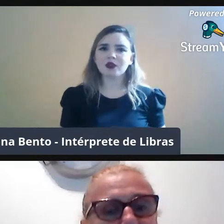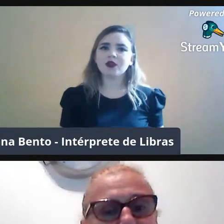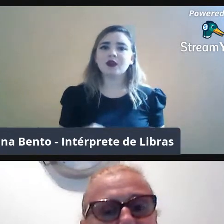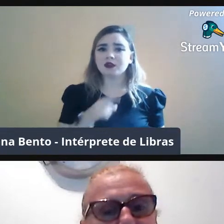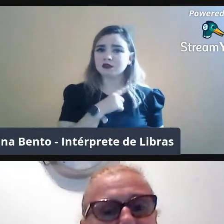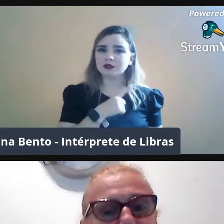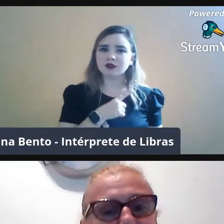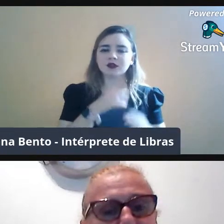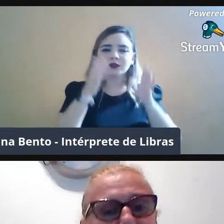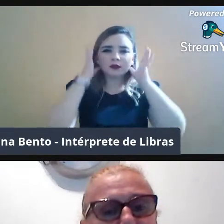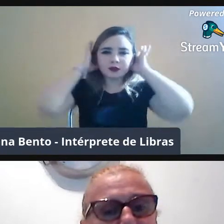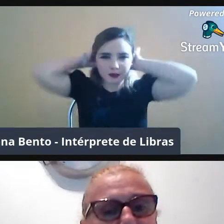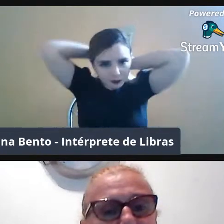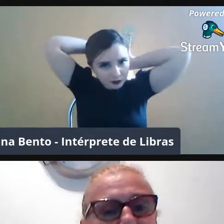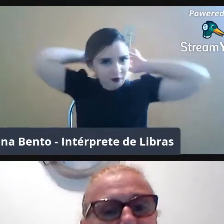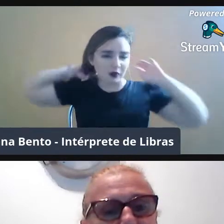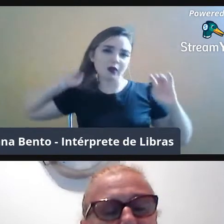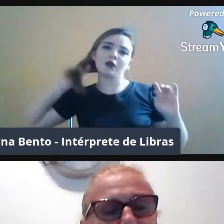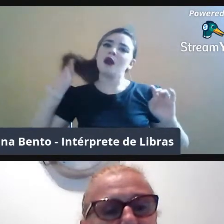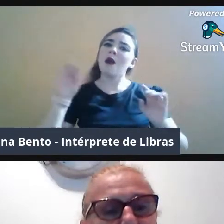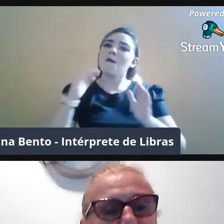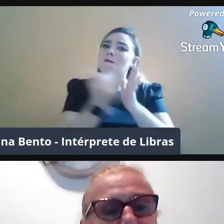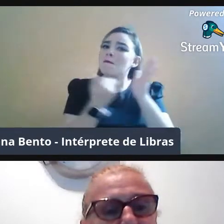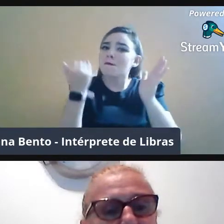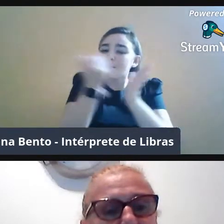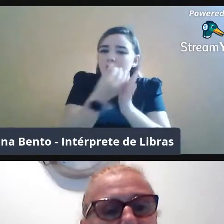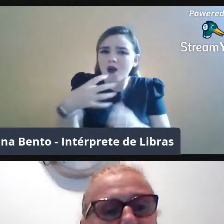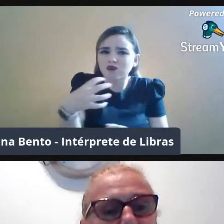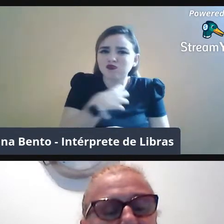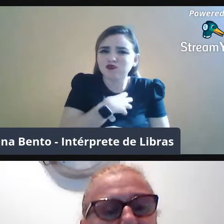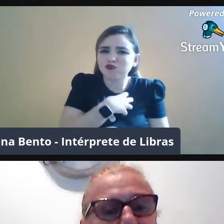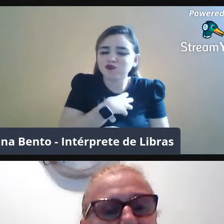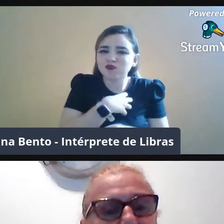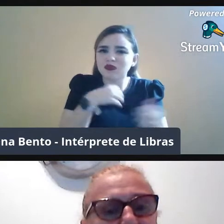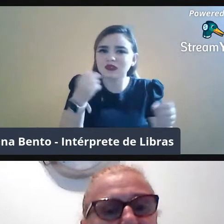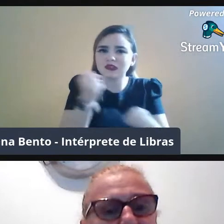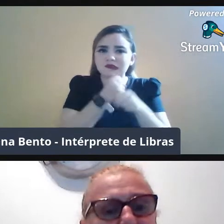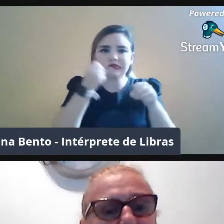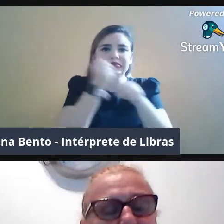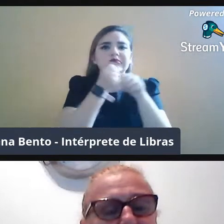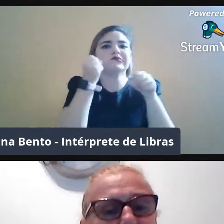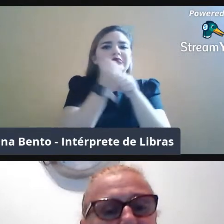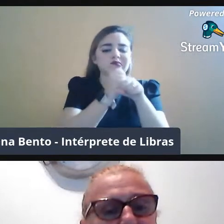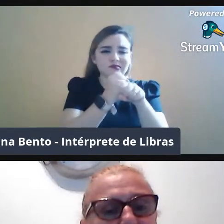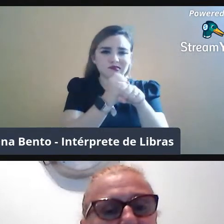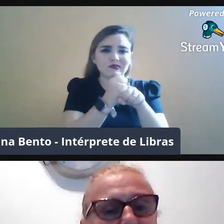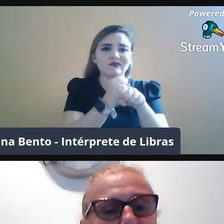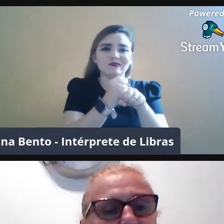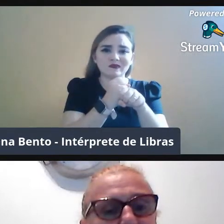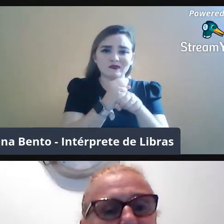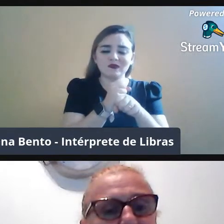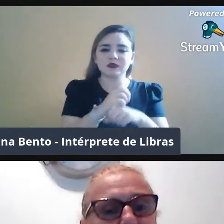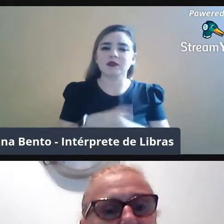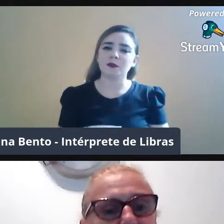hidrelétrica, mais impacto ela causou para ser construída.